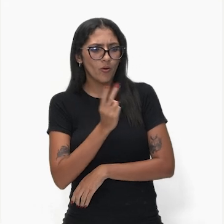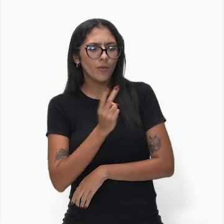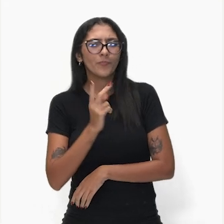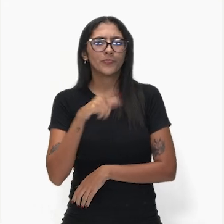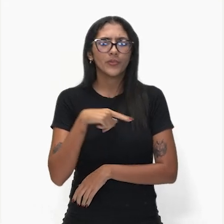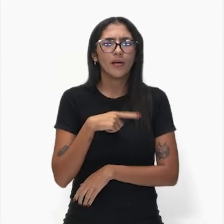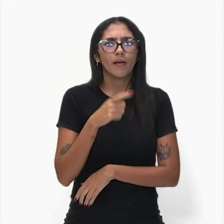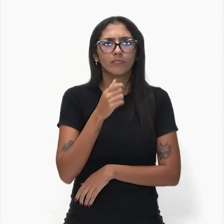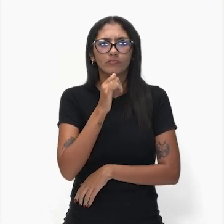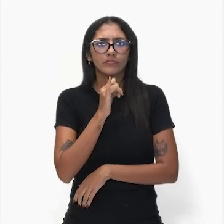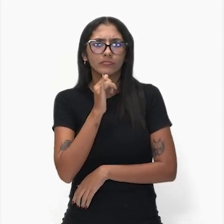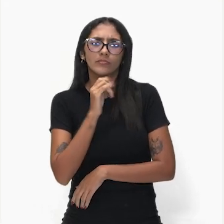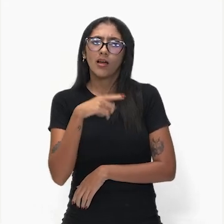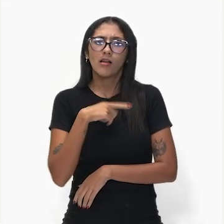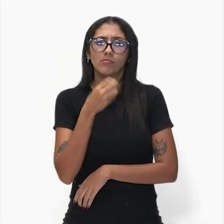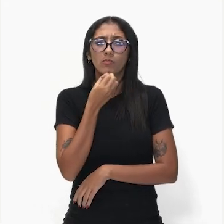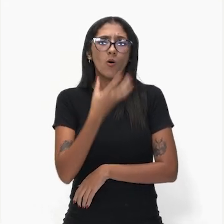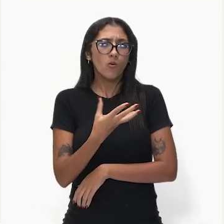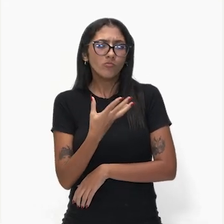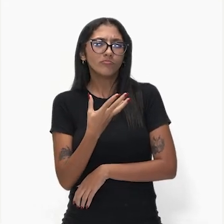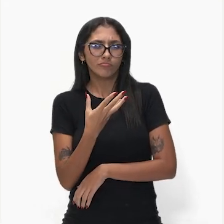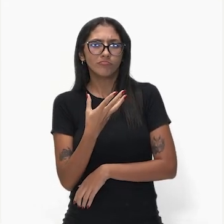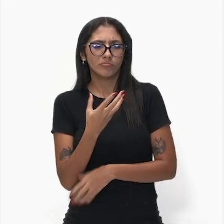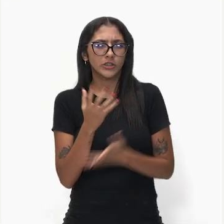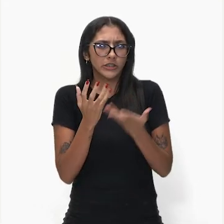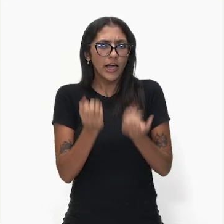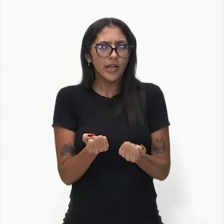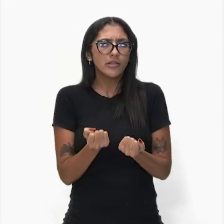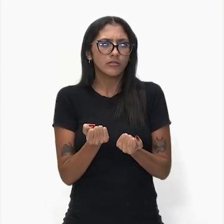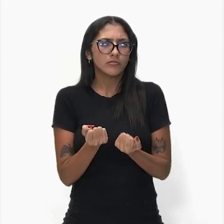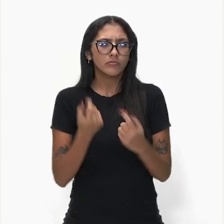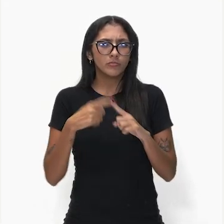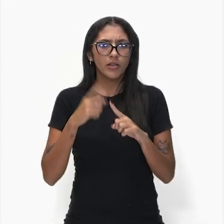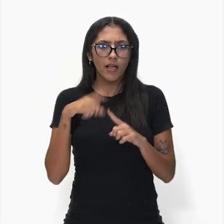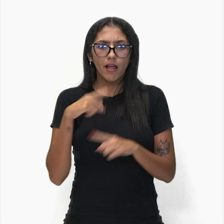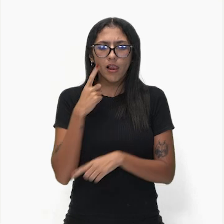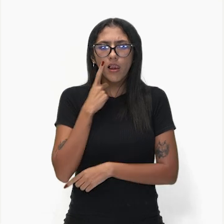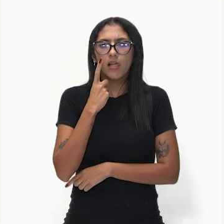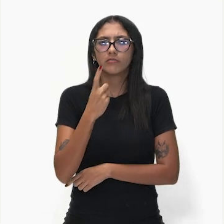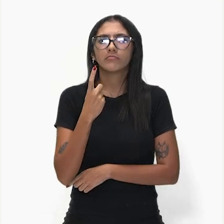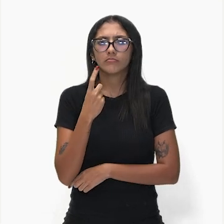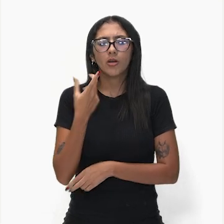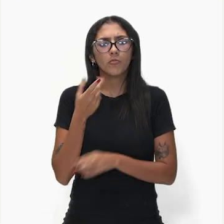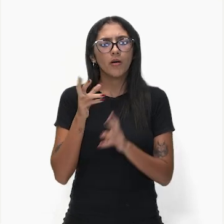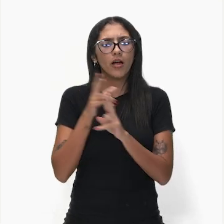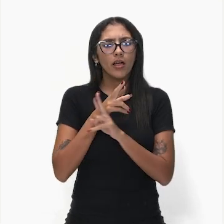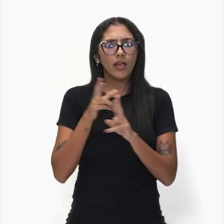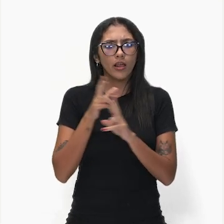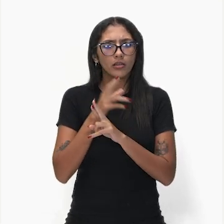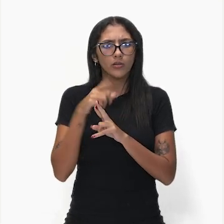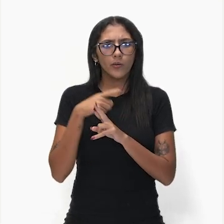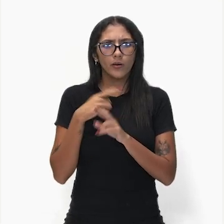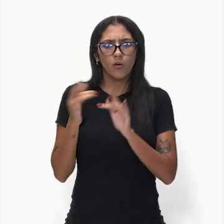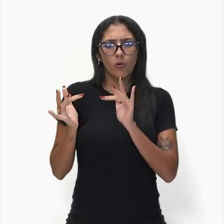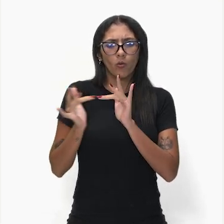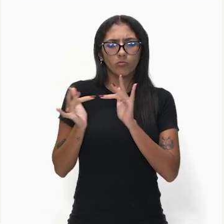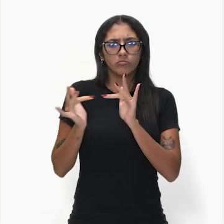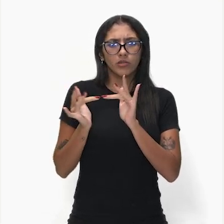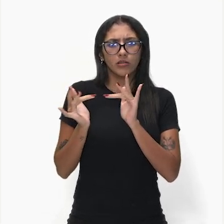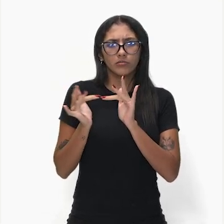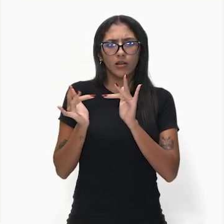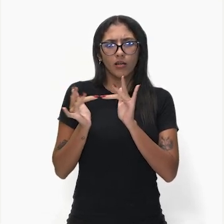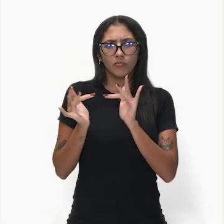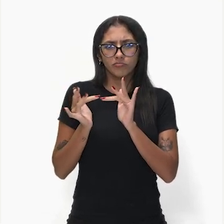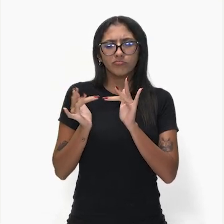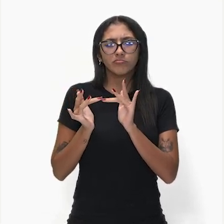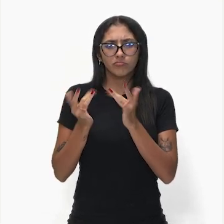bons olhos por ela também, porque ela tinha esse interesse. Então era uma relação em que ela estaria próxima do Vicente, ligada